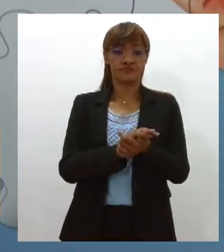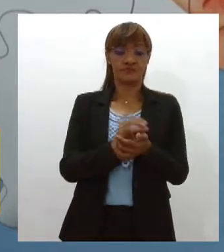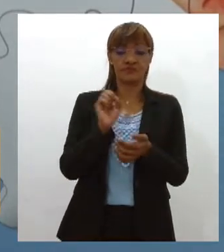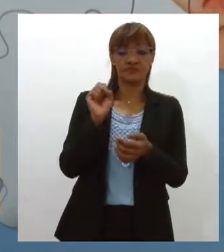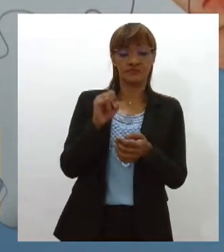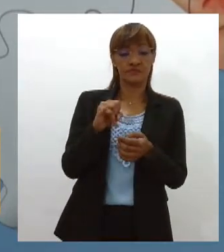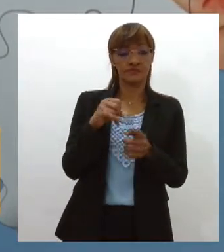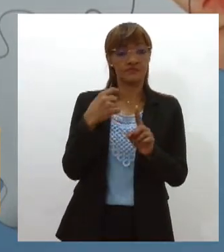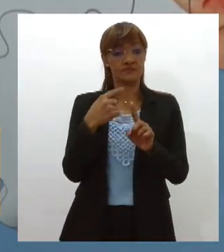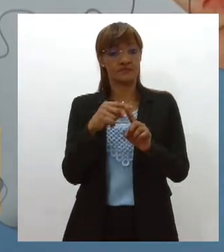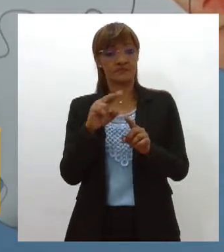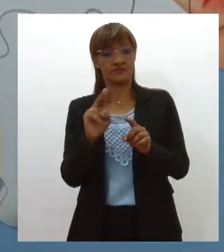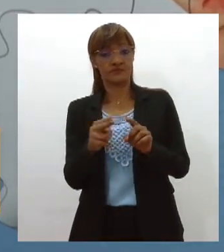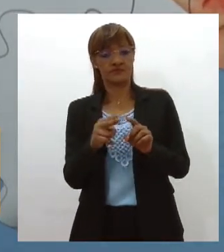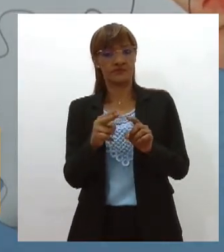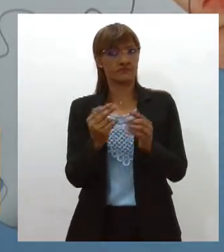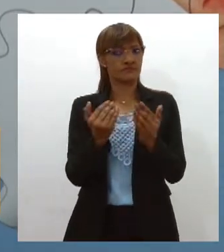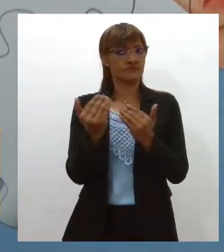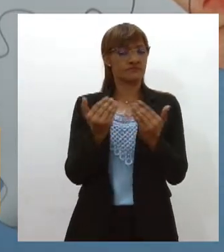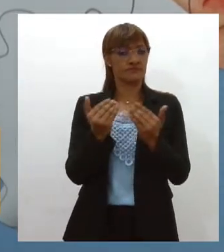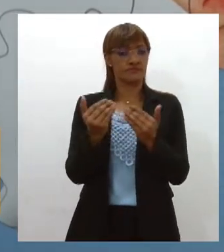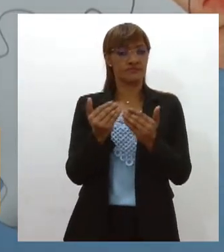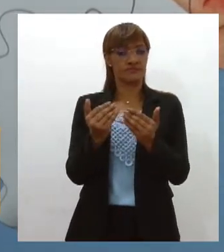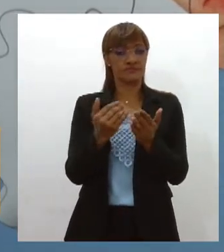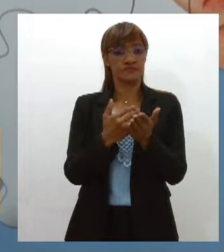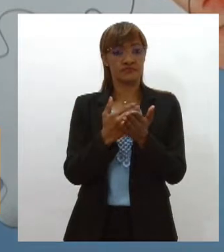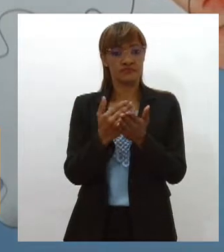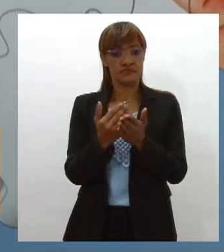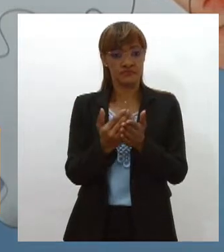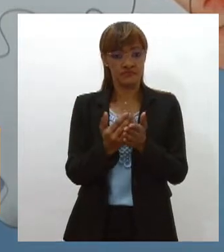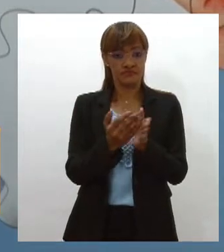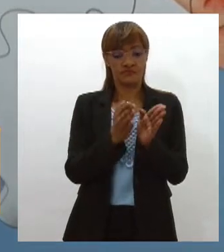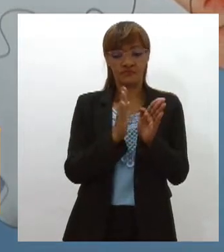ou de alguma suspeita, elas passarão pelas outras etapas,